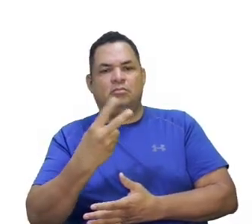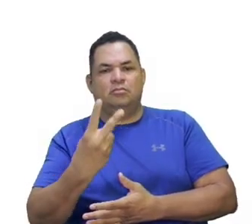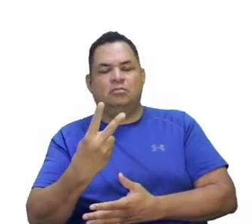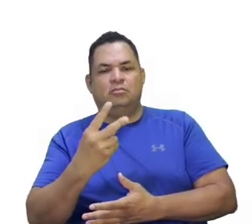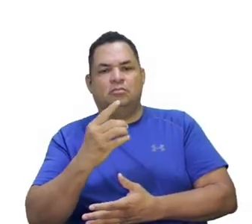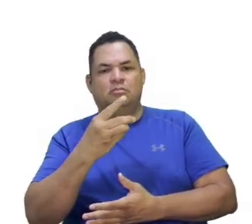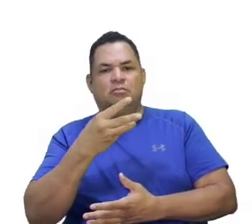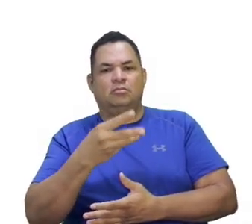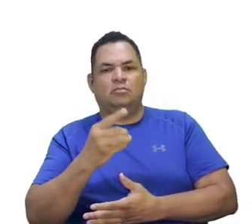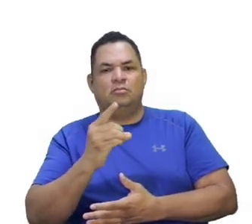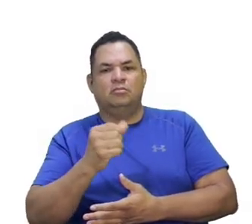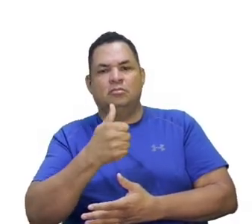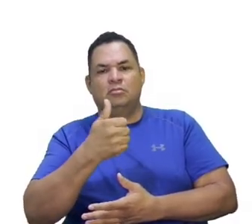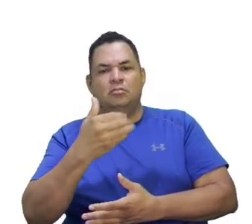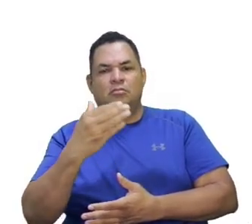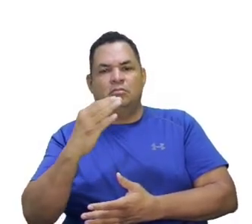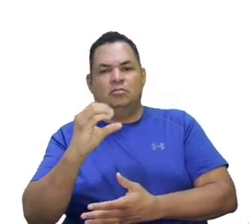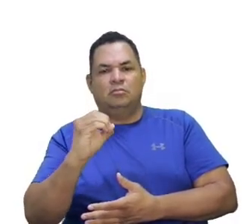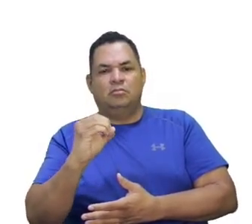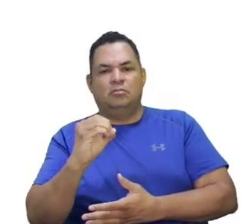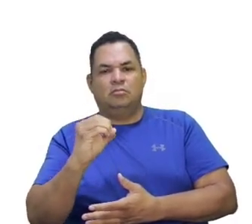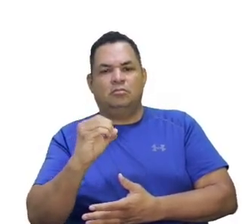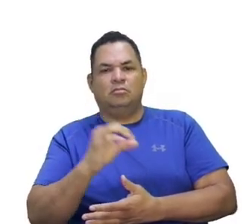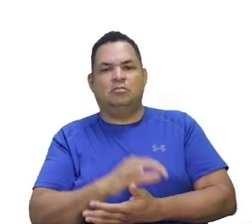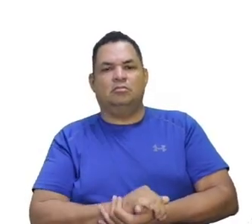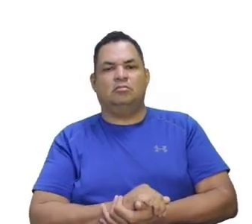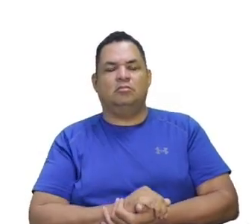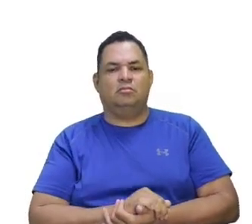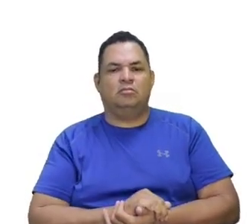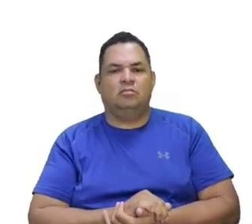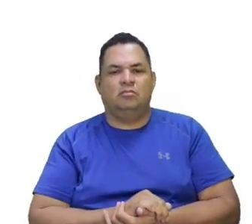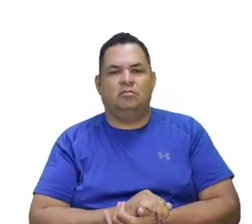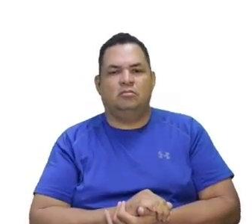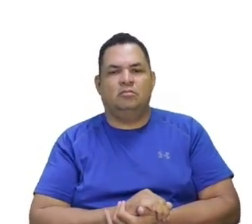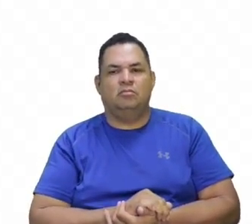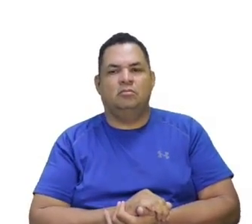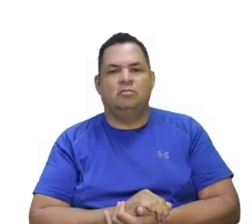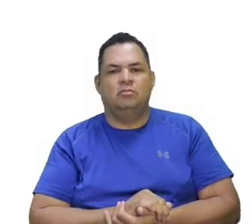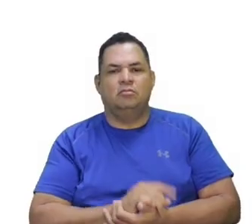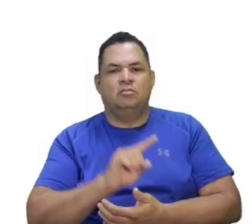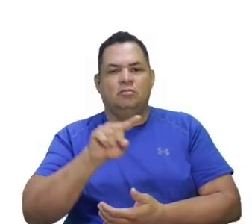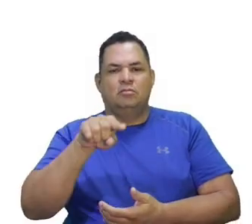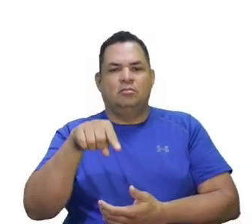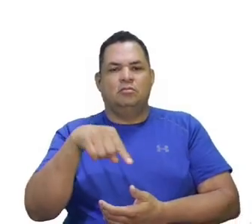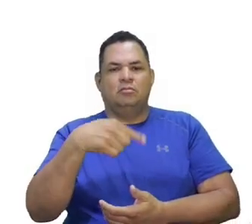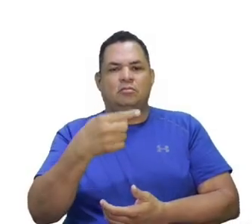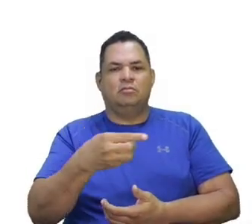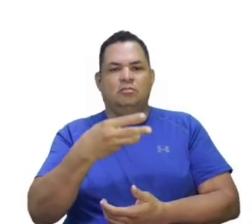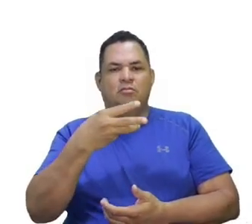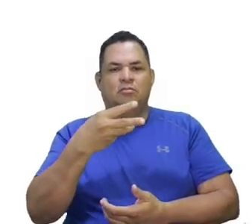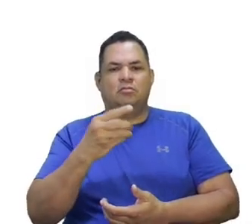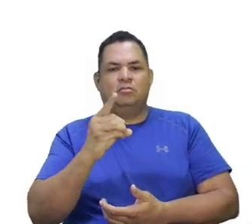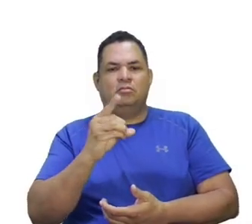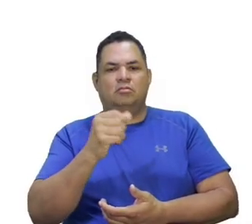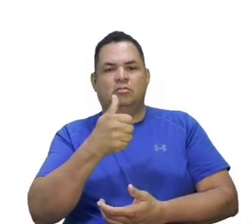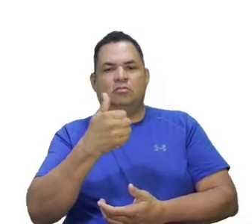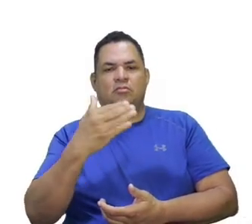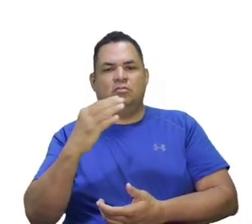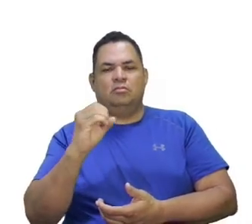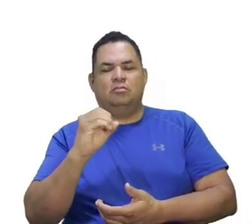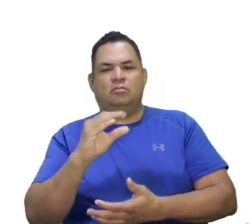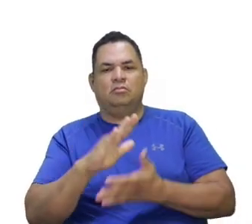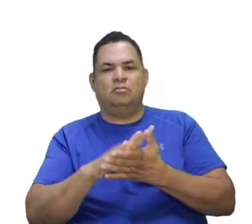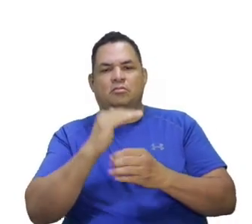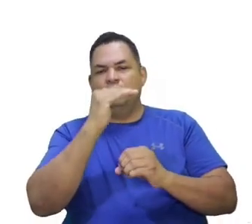4s2, 3d10, até aqui deu 30. Você pode contar aí, deu 30. Depois do 3d10, o próximo subnível é